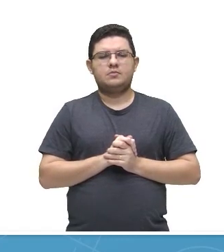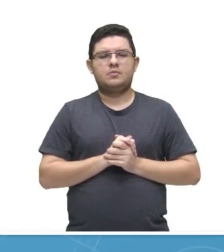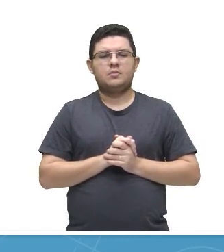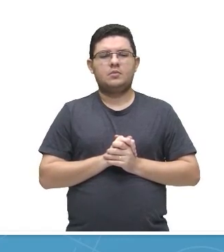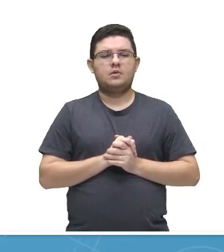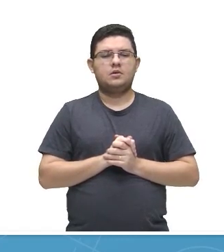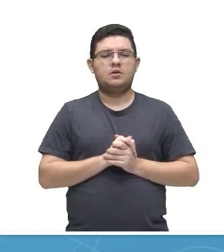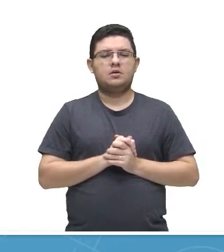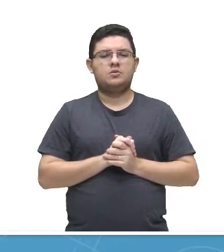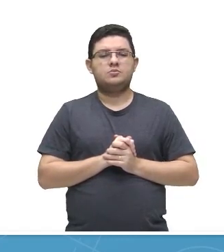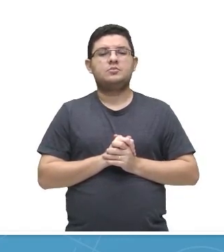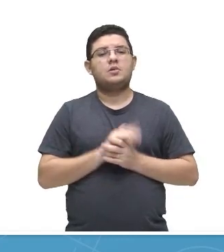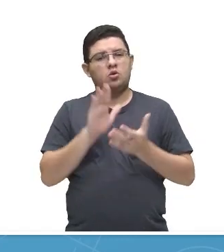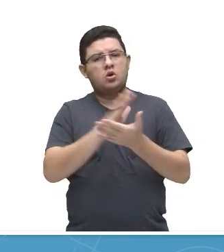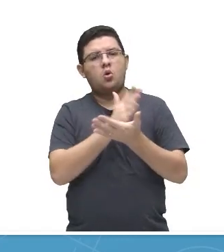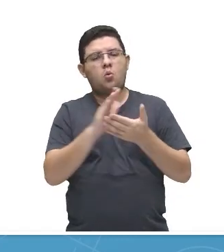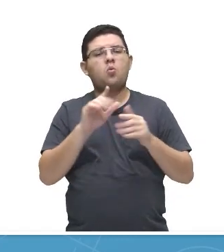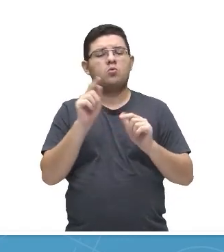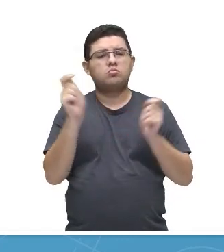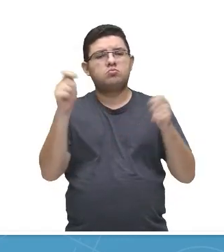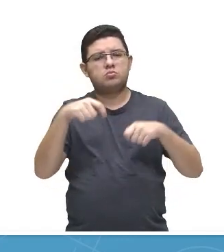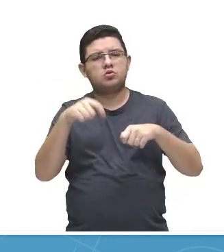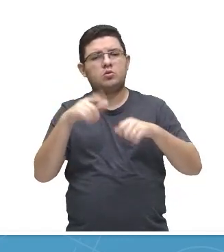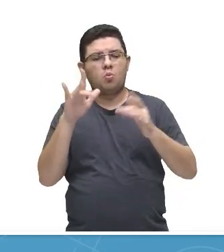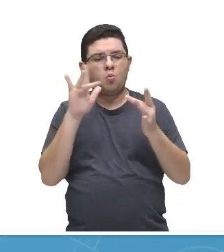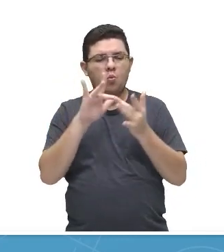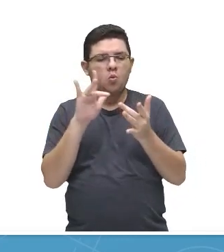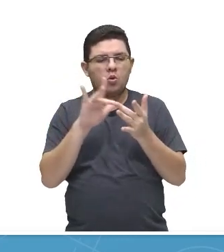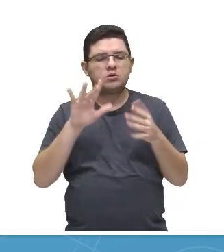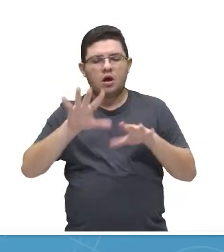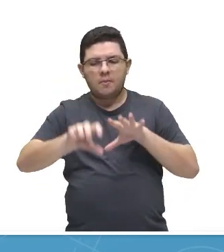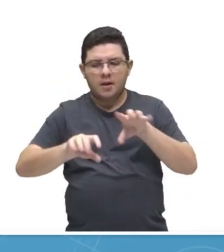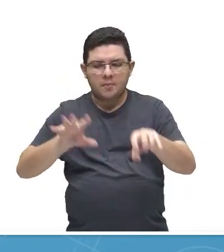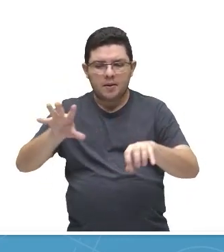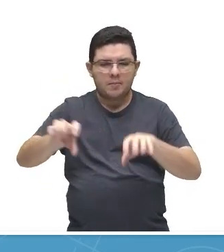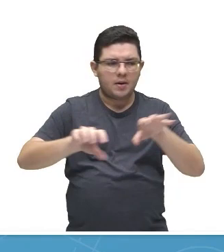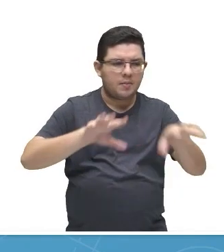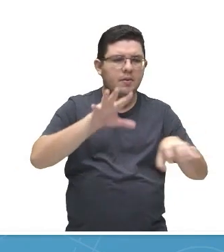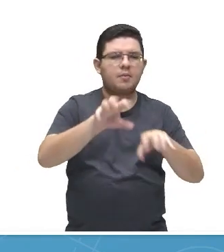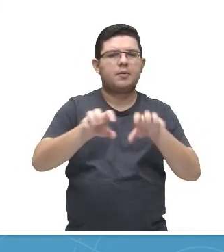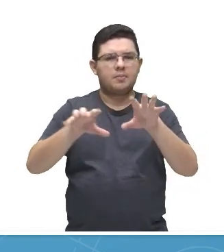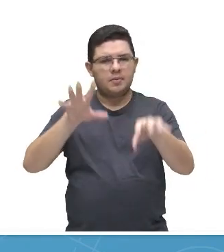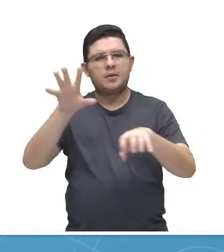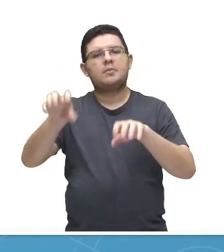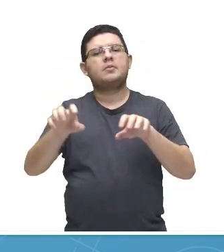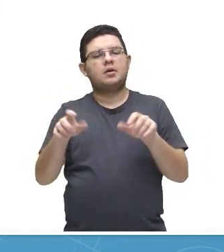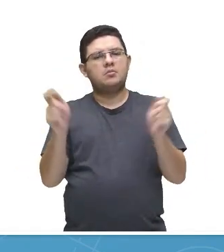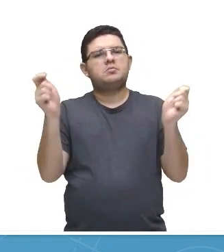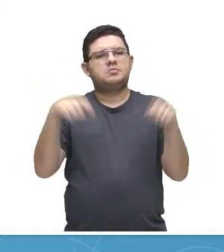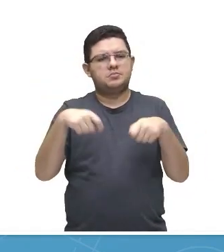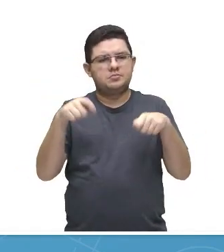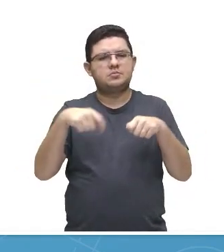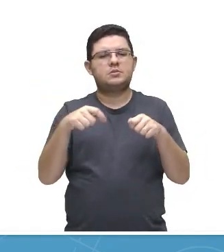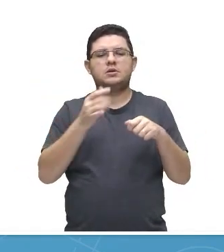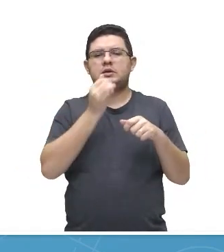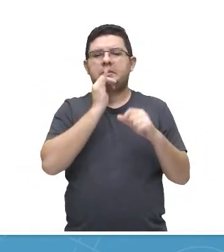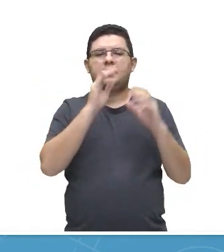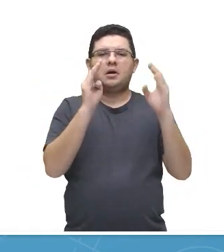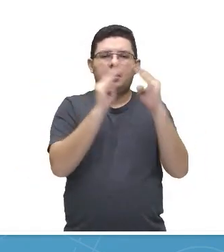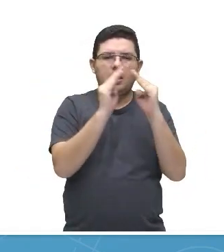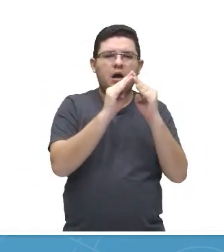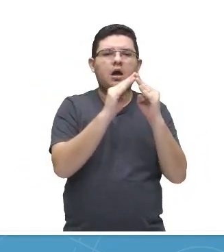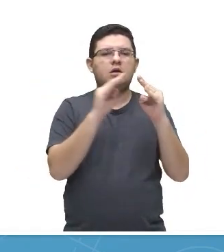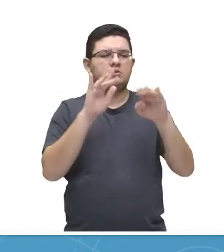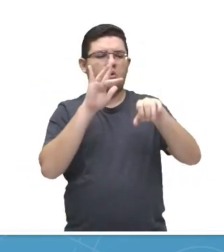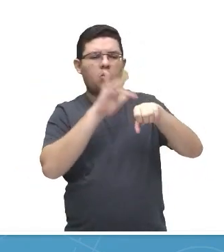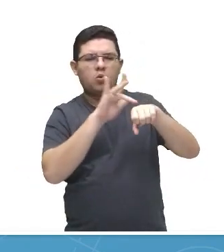aqueles que você pode tocar, pode sentir, eles já são, né? Esse você já tinha entendido. Né? Eu posso tocar na casa, eu posso tocar na cadeira,